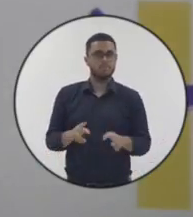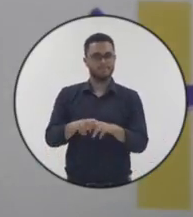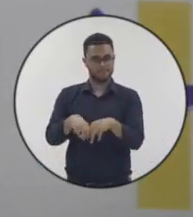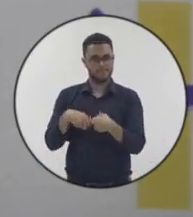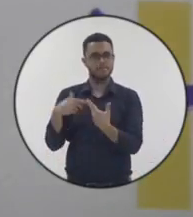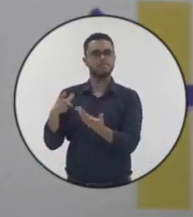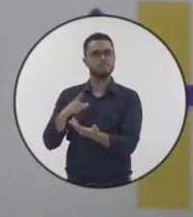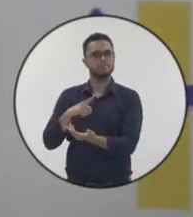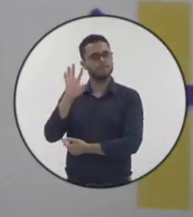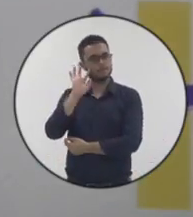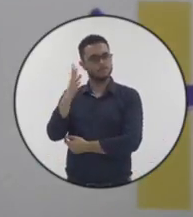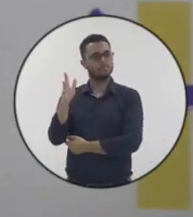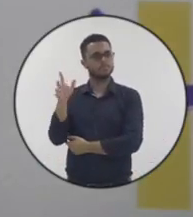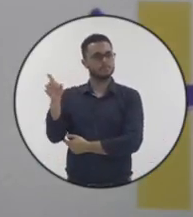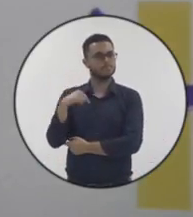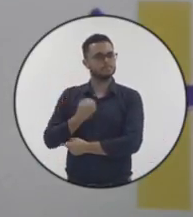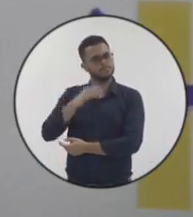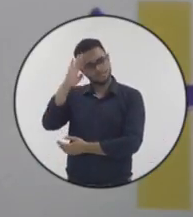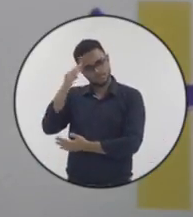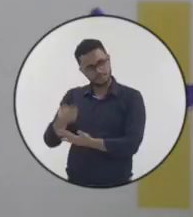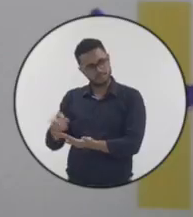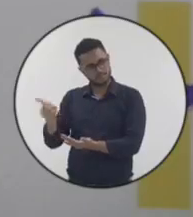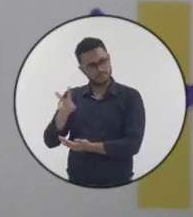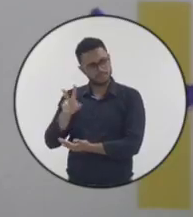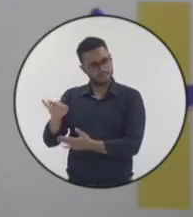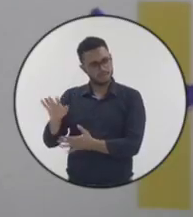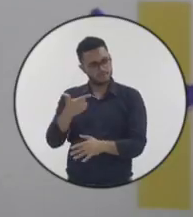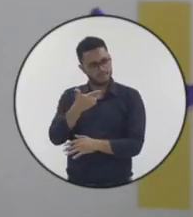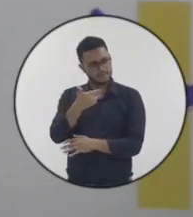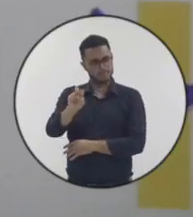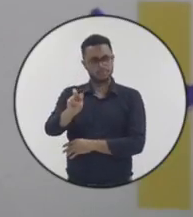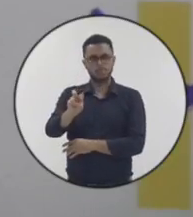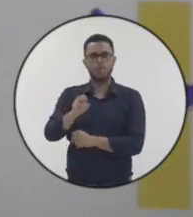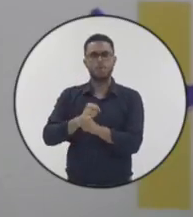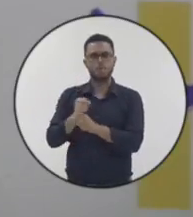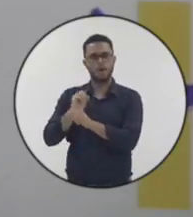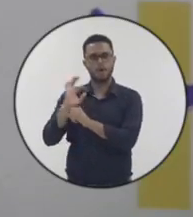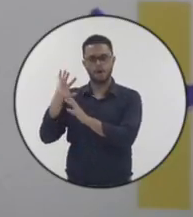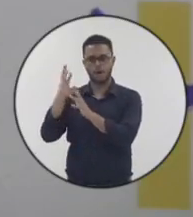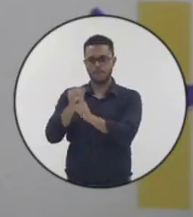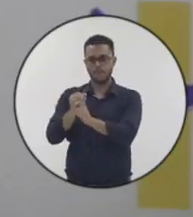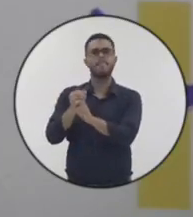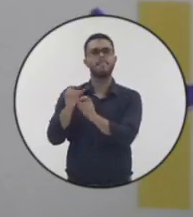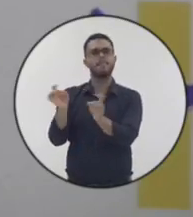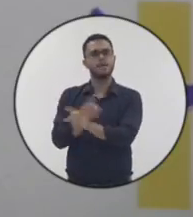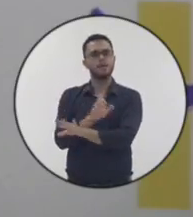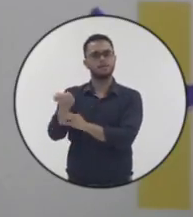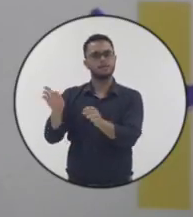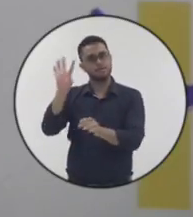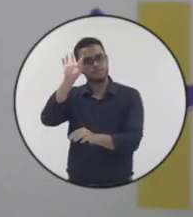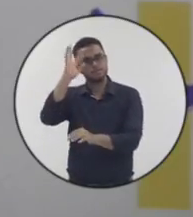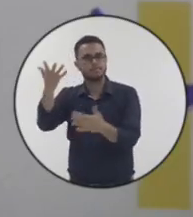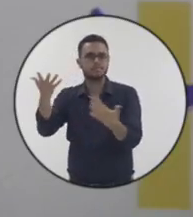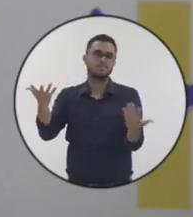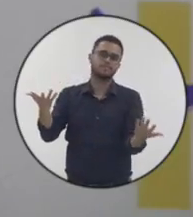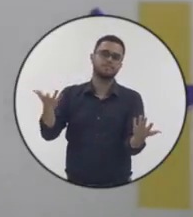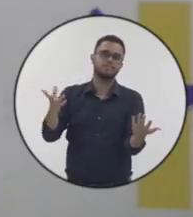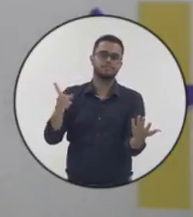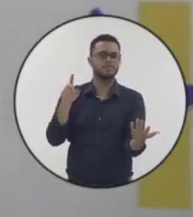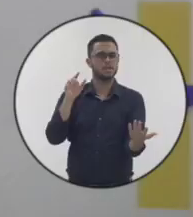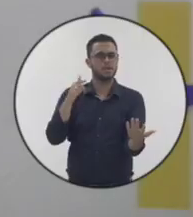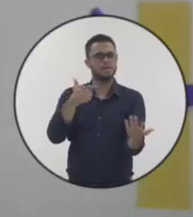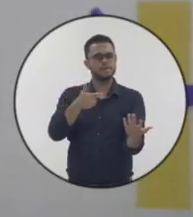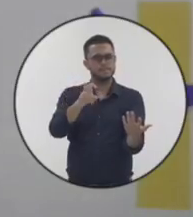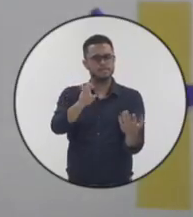referendar, acreditamos nós da ANTRA, esses 25 anos de história, esses 25 anos de luta que a gente vem